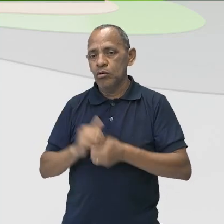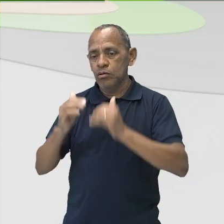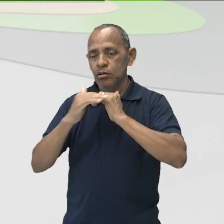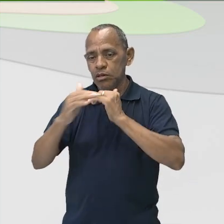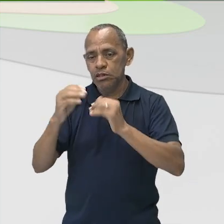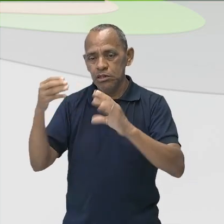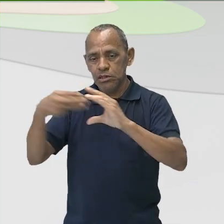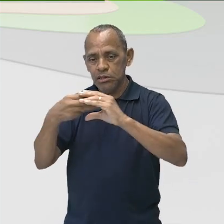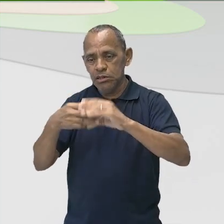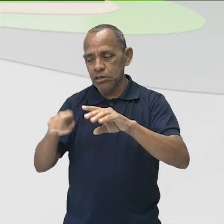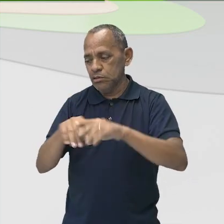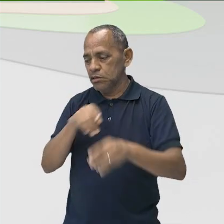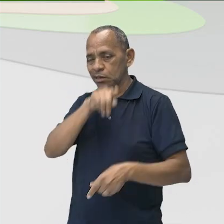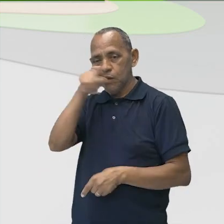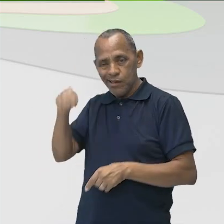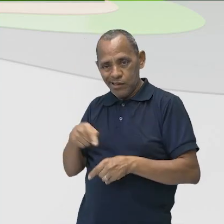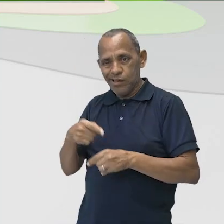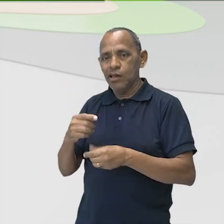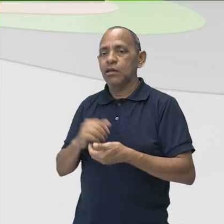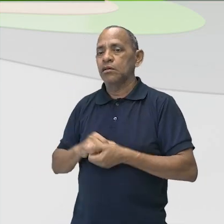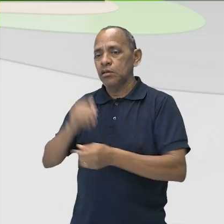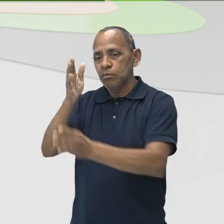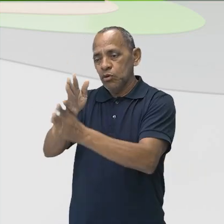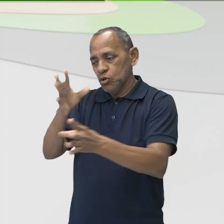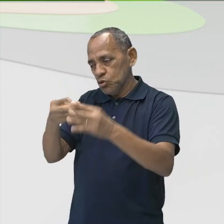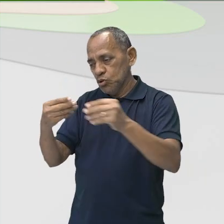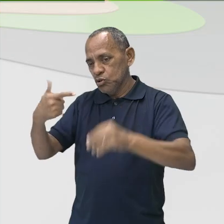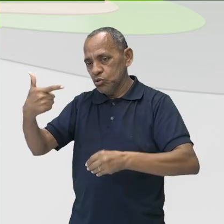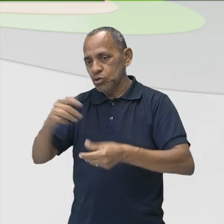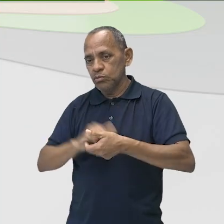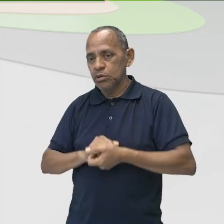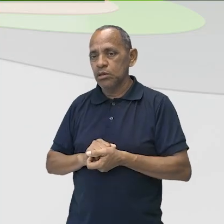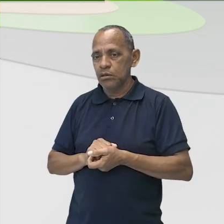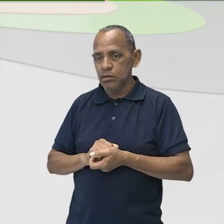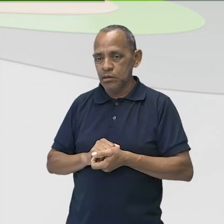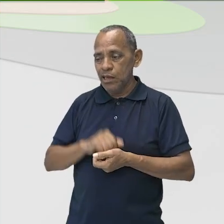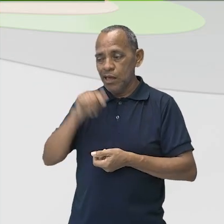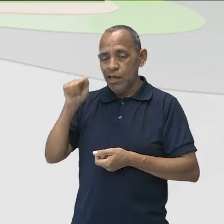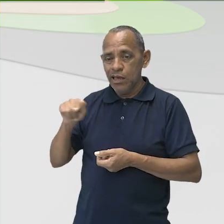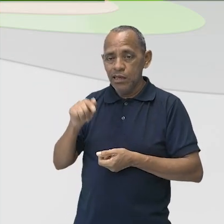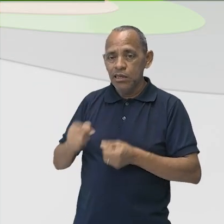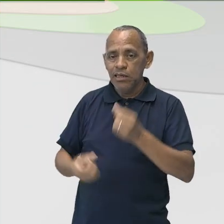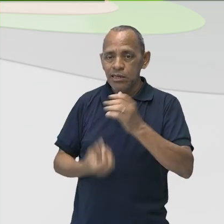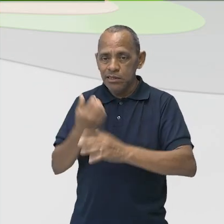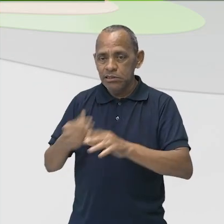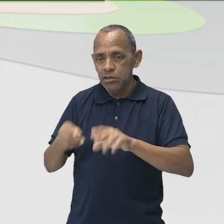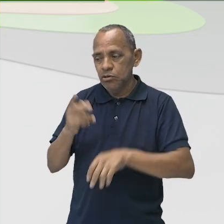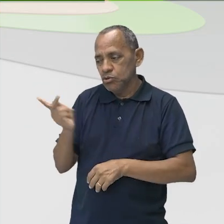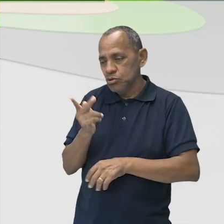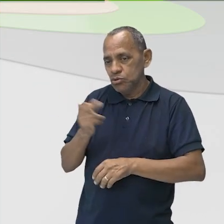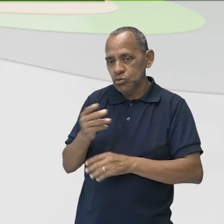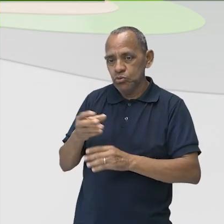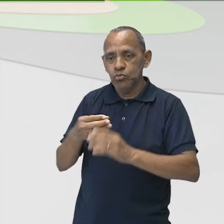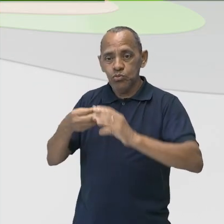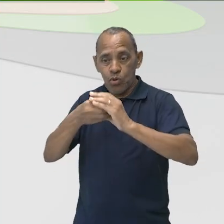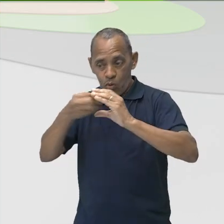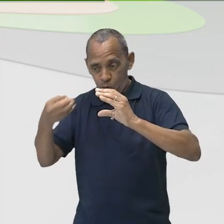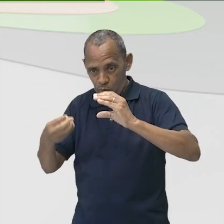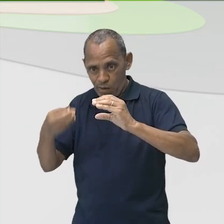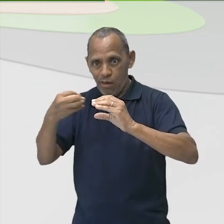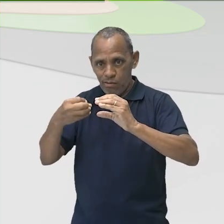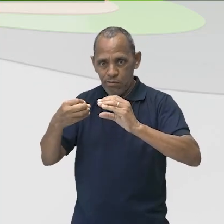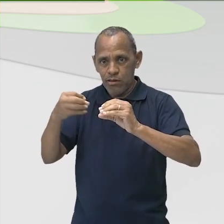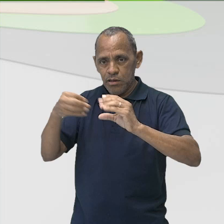1, nós temos a separação dos cromossomos homólogos. E na telófase 1, nós temos a formação de duas células filhas